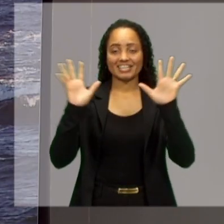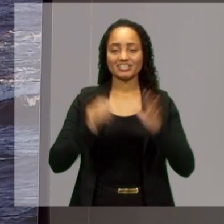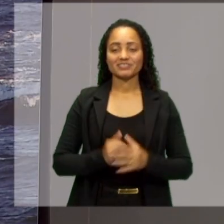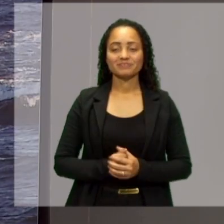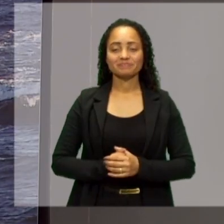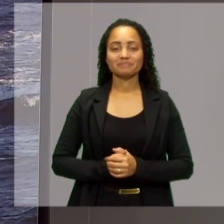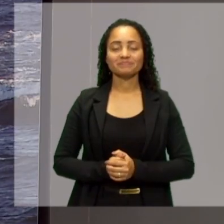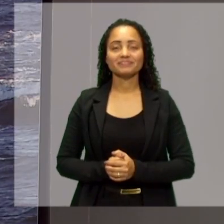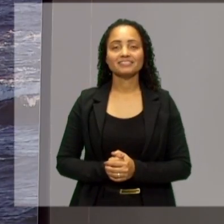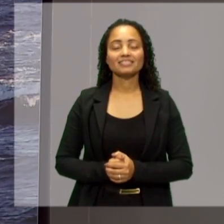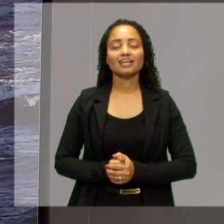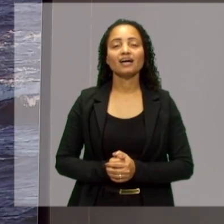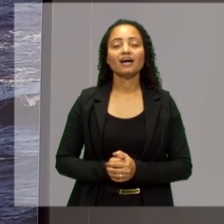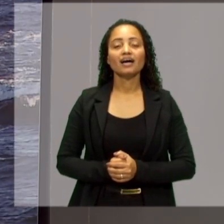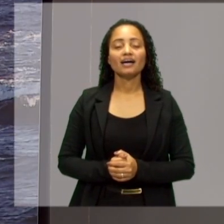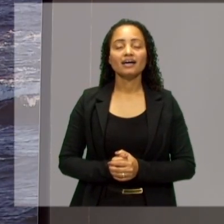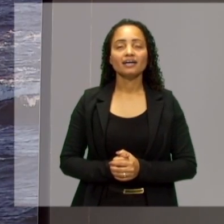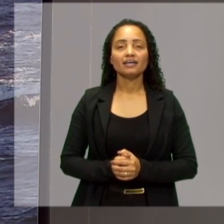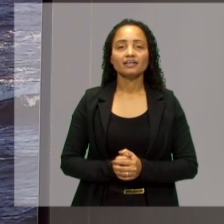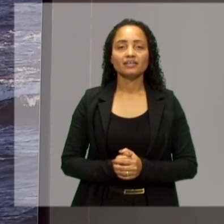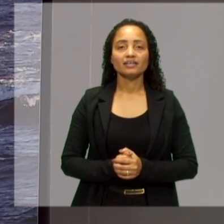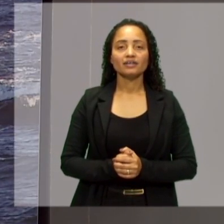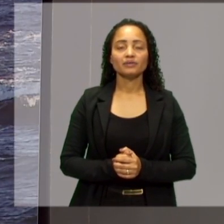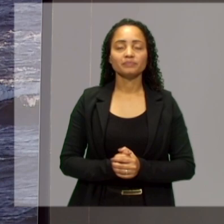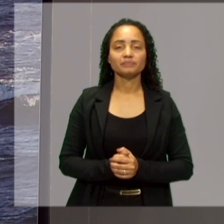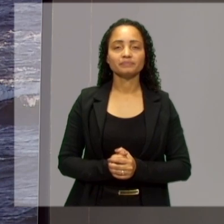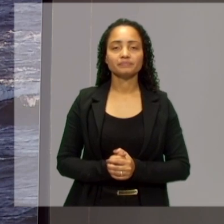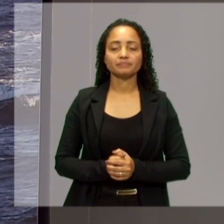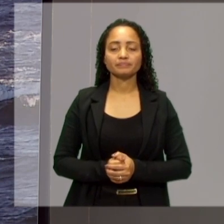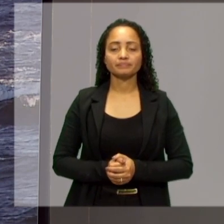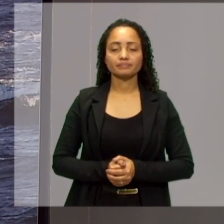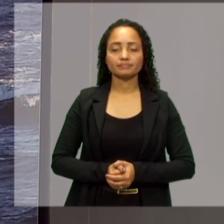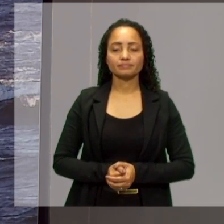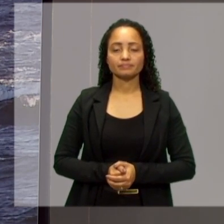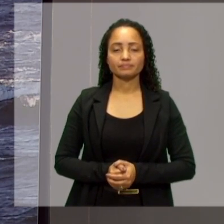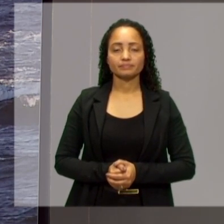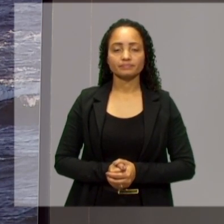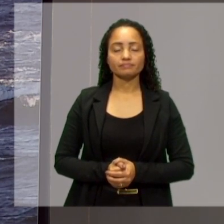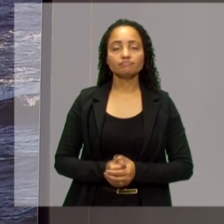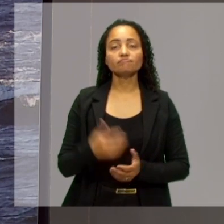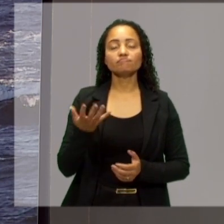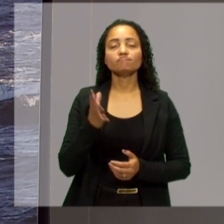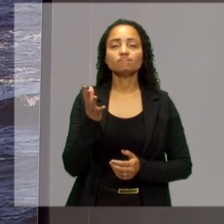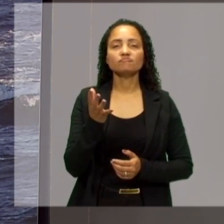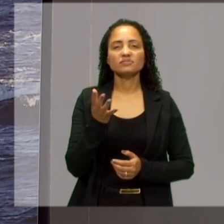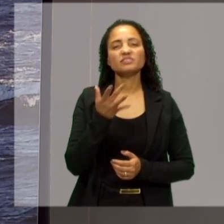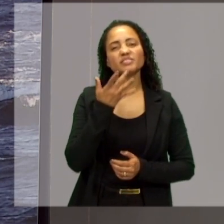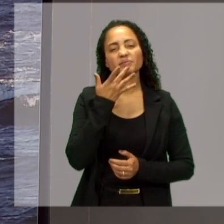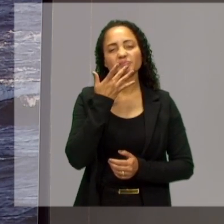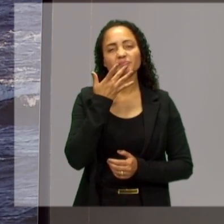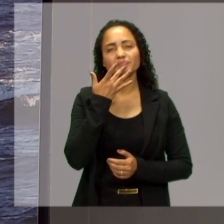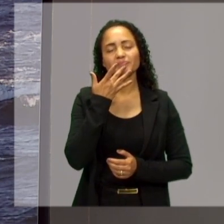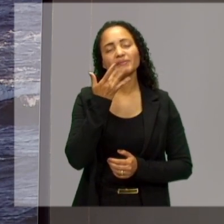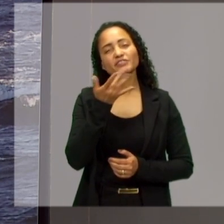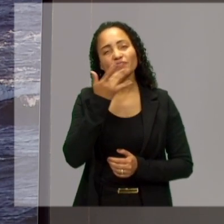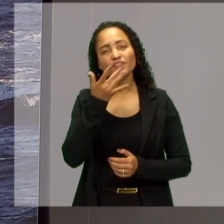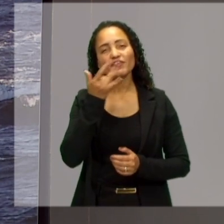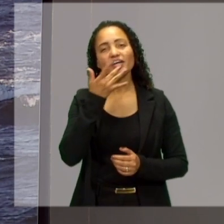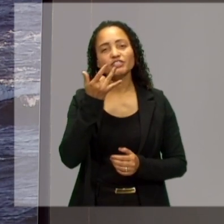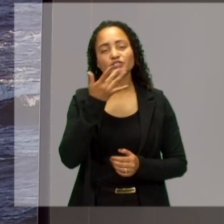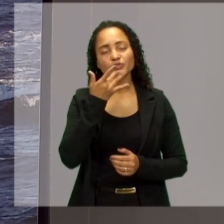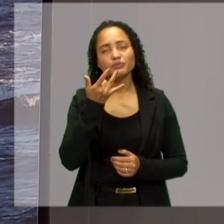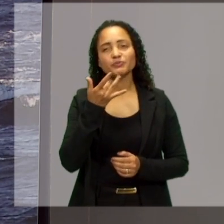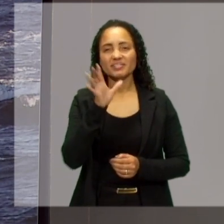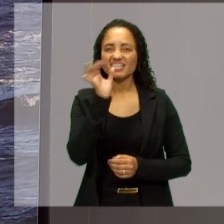Outra coisa que eu queria ver com o senhor é essa questão, assim, digamos, eu acho que é mais fácil o exemplo